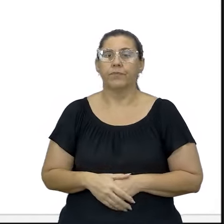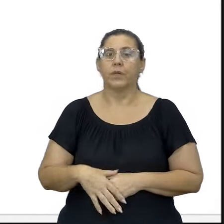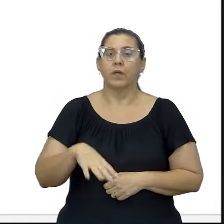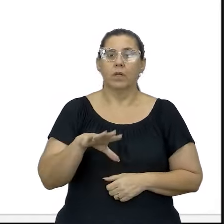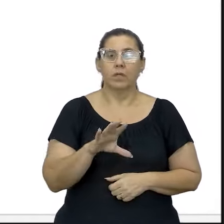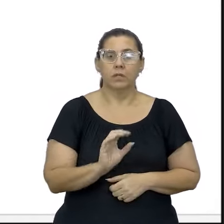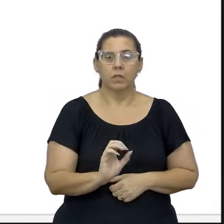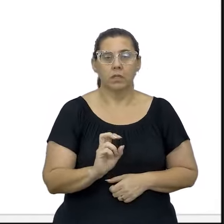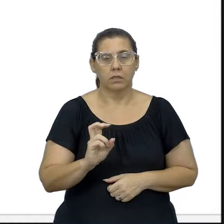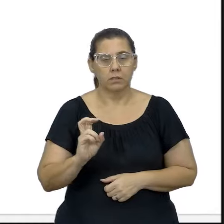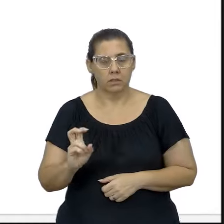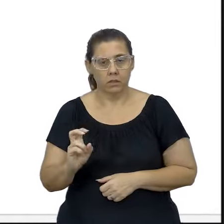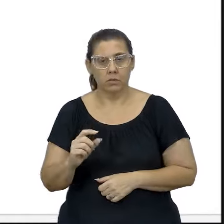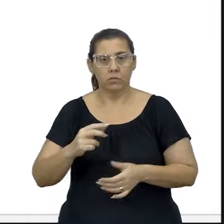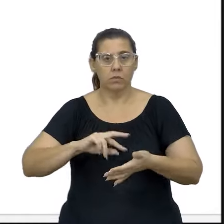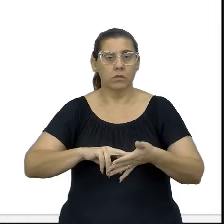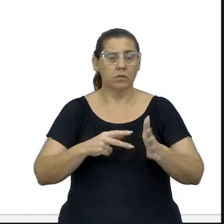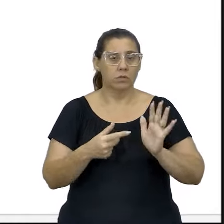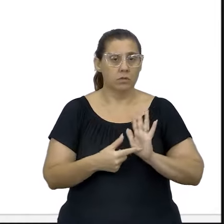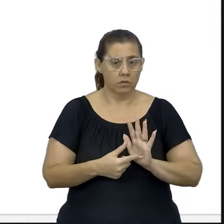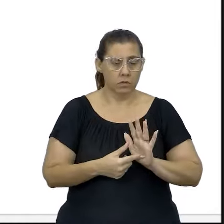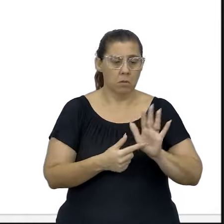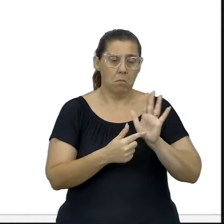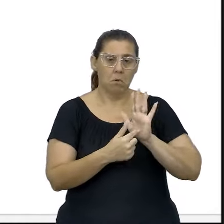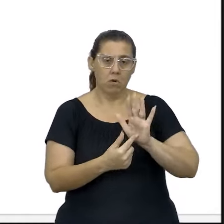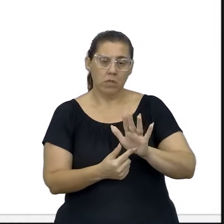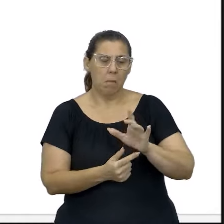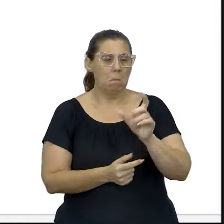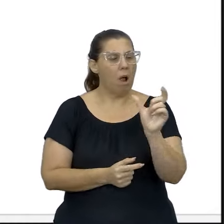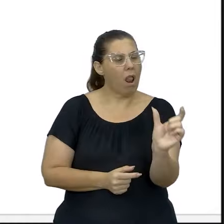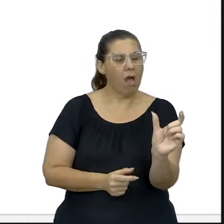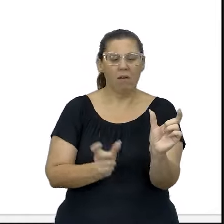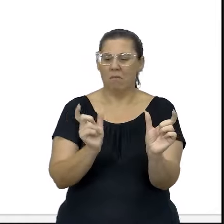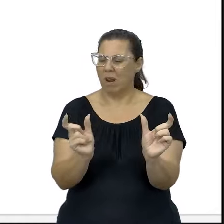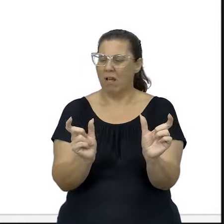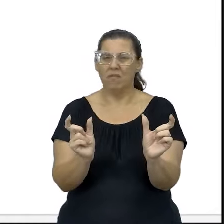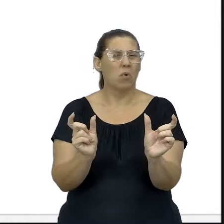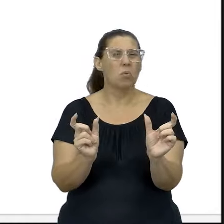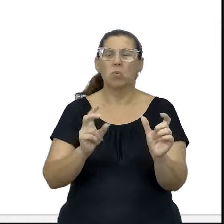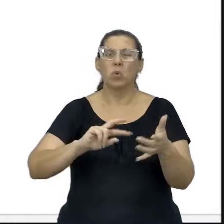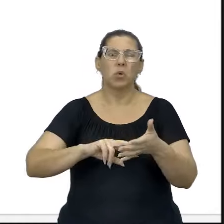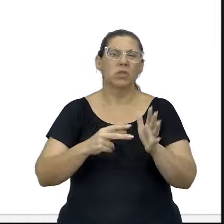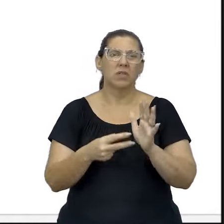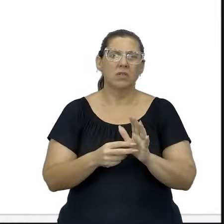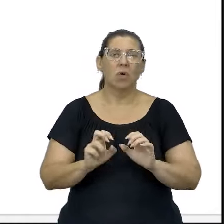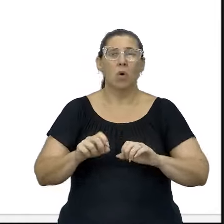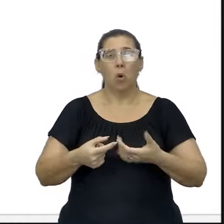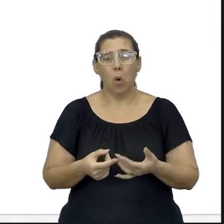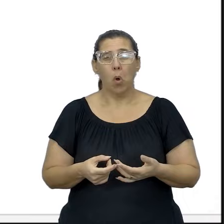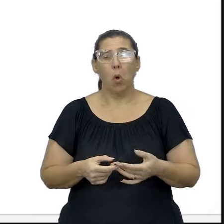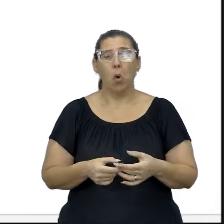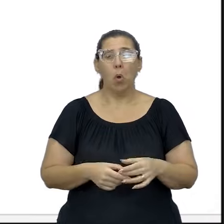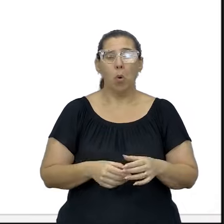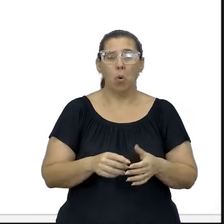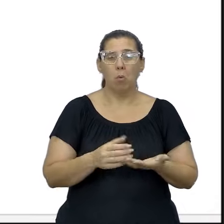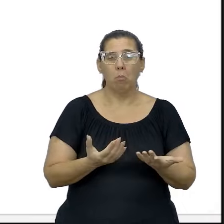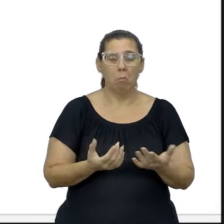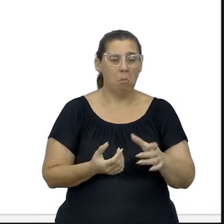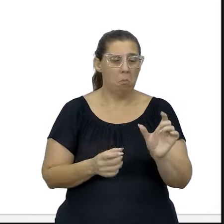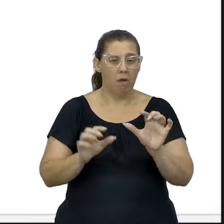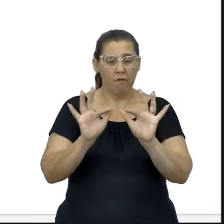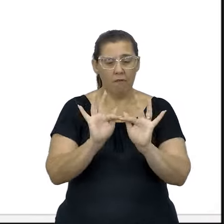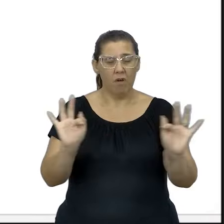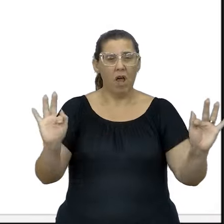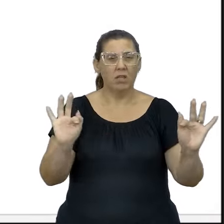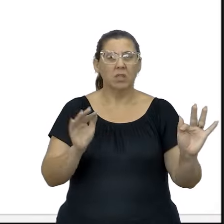EF35LP05, ela refere-se a inferir o sentido de palavras ou expressões desconhecidas na leitura de textos de